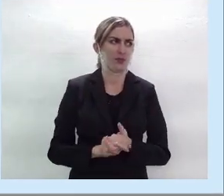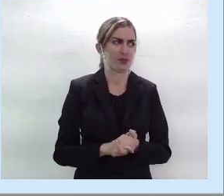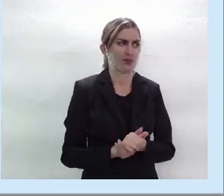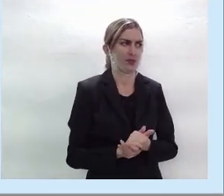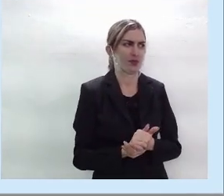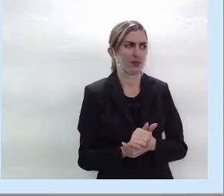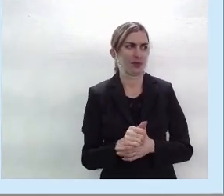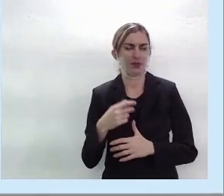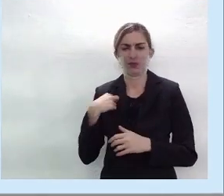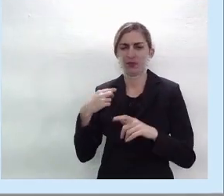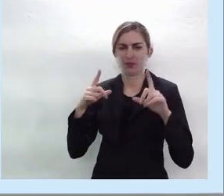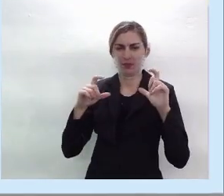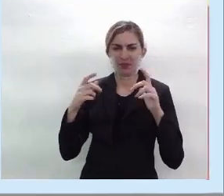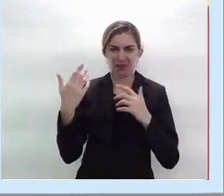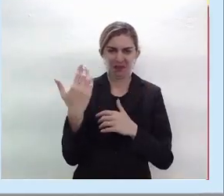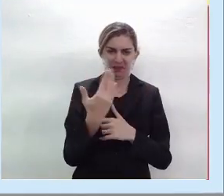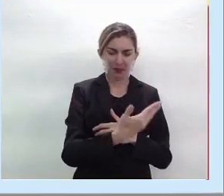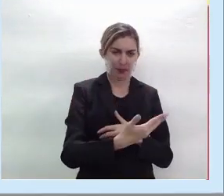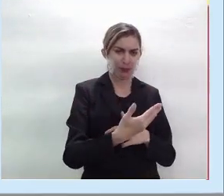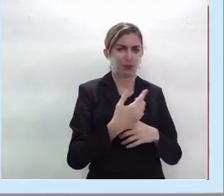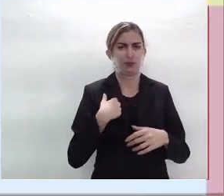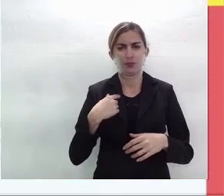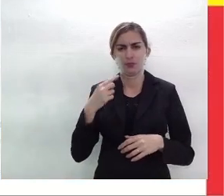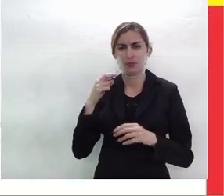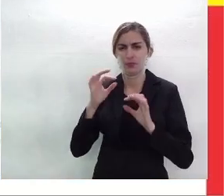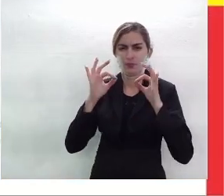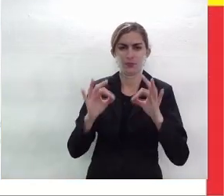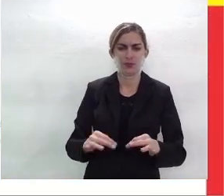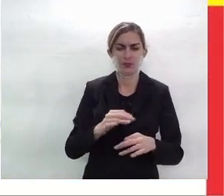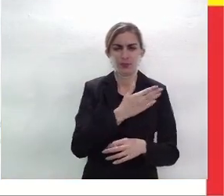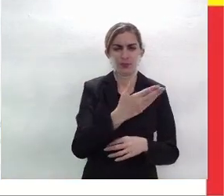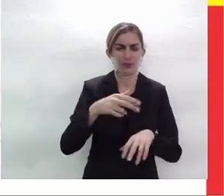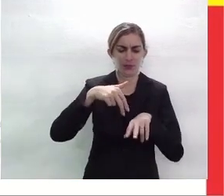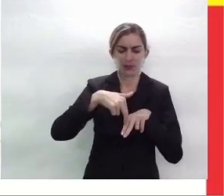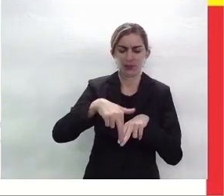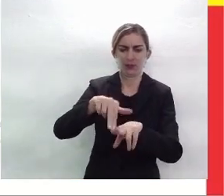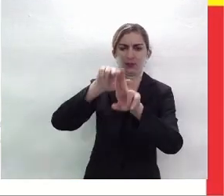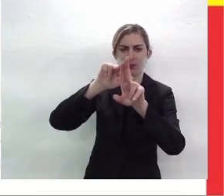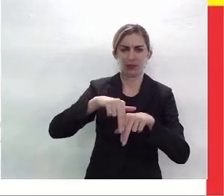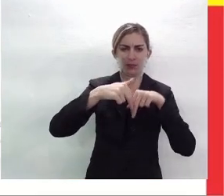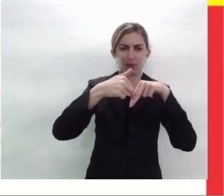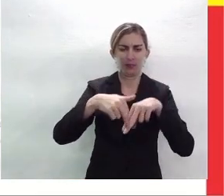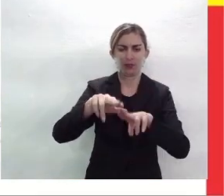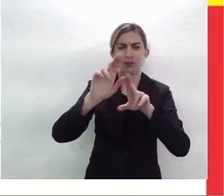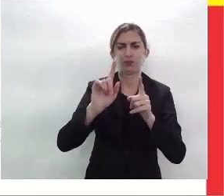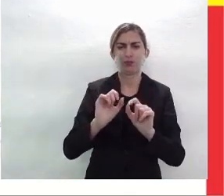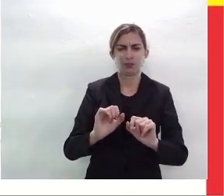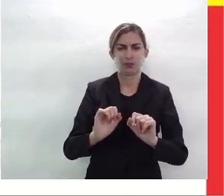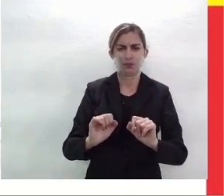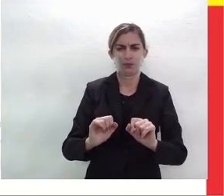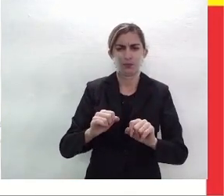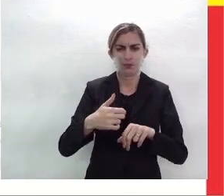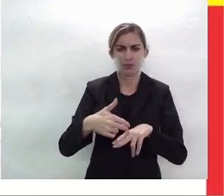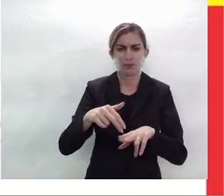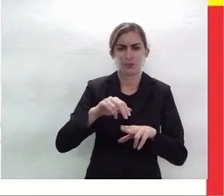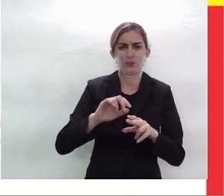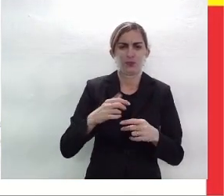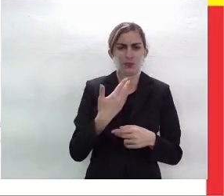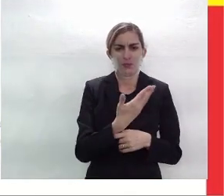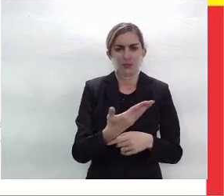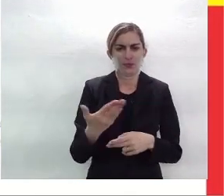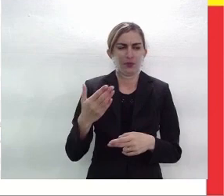lembrarem, ok? Então, a imagem que aparece na tela para vocês aí é justamente do skate, que pode ser praticado em